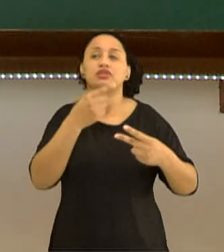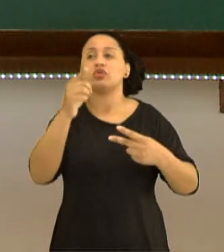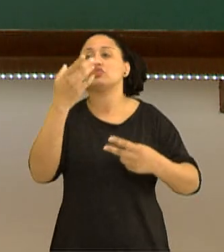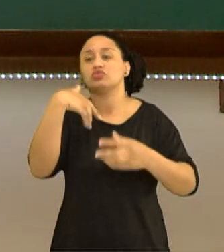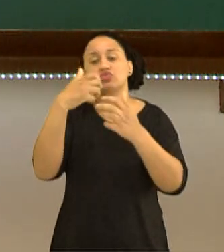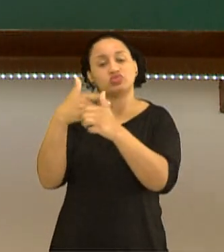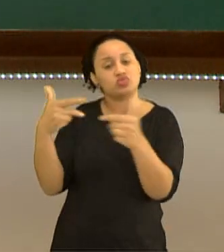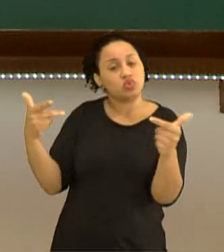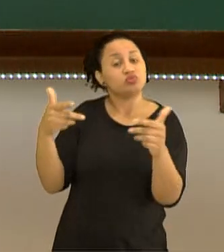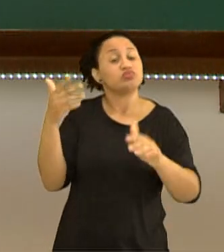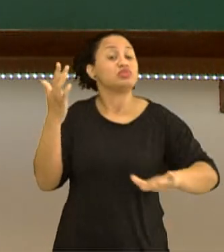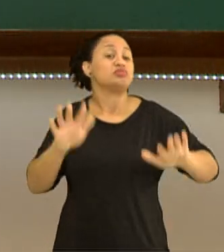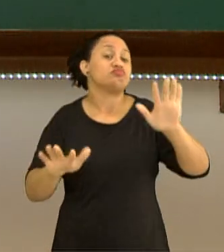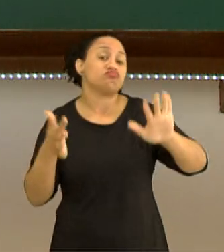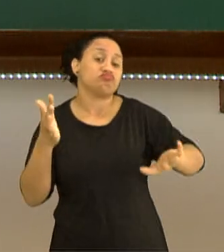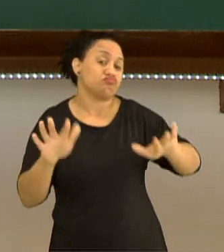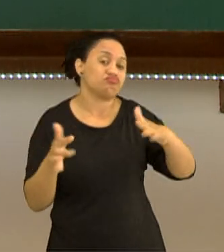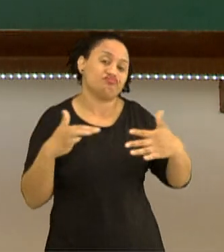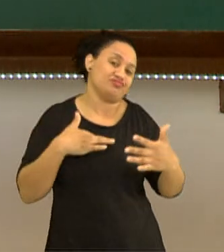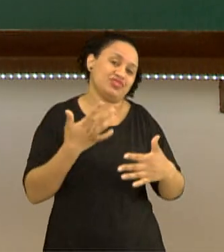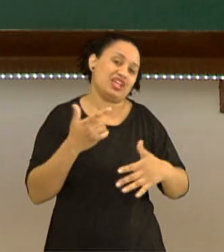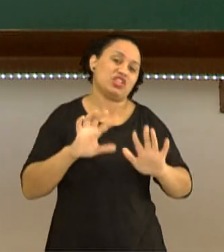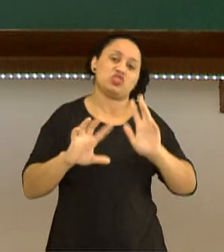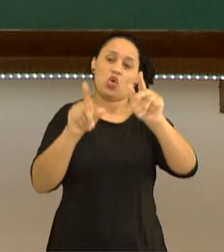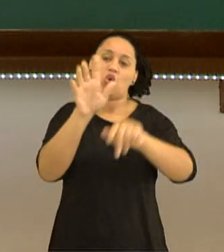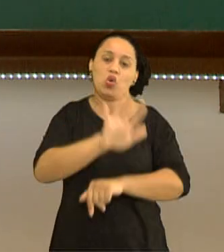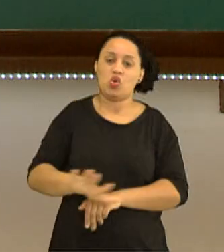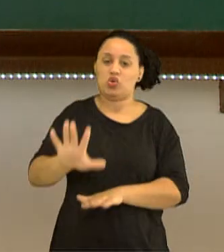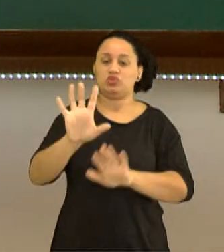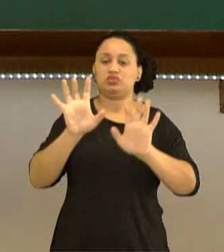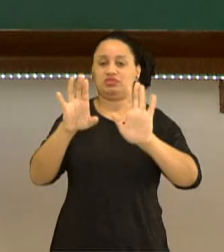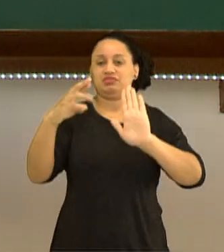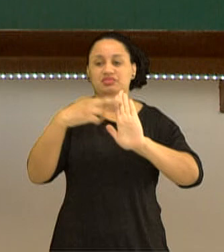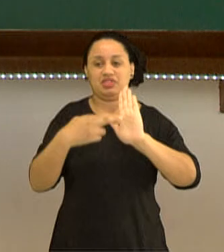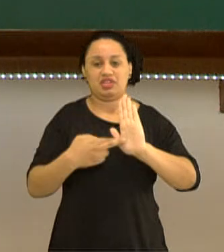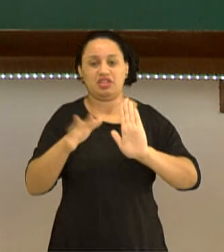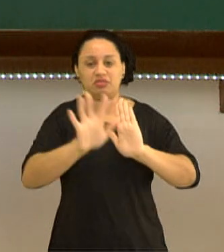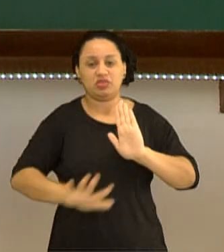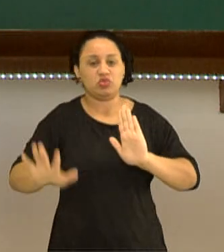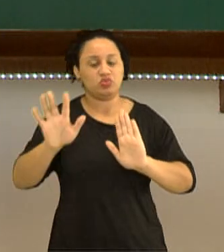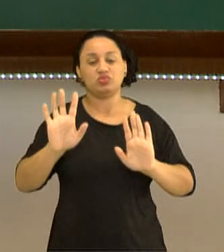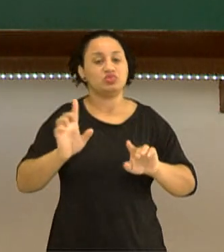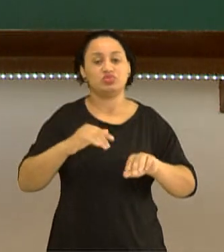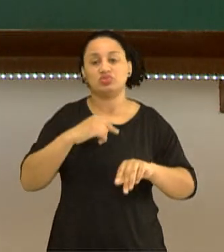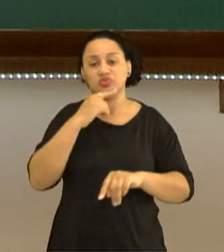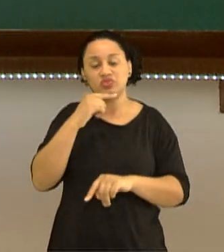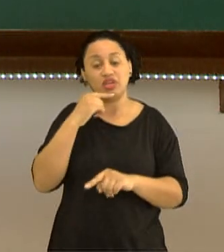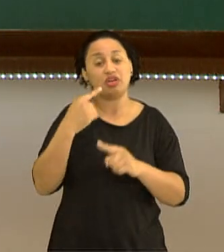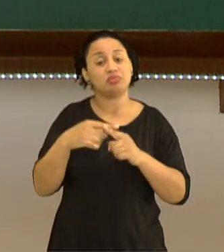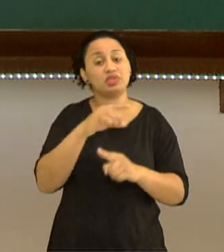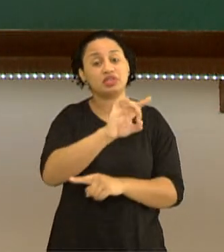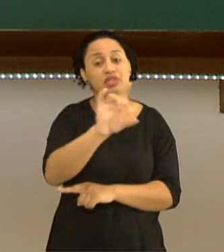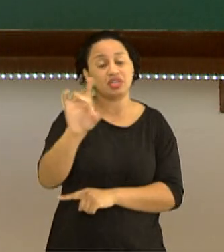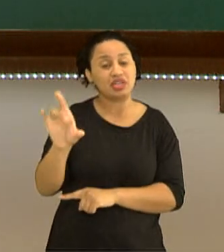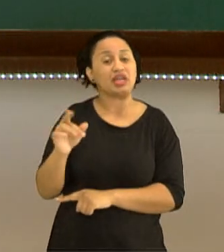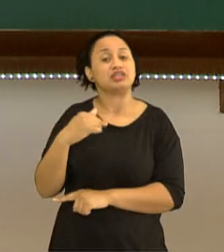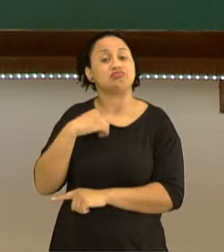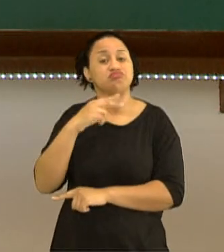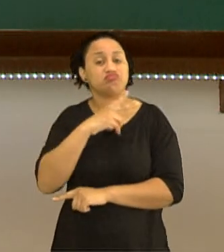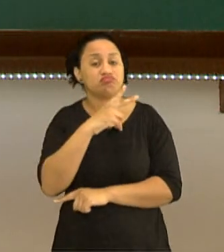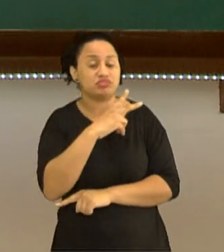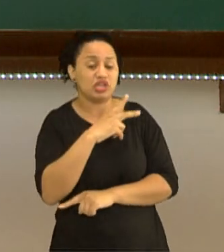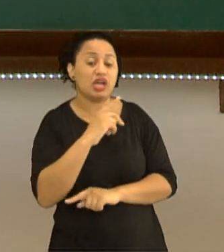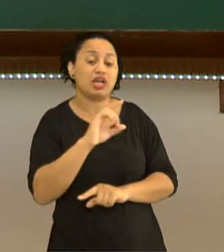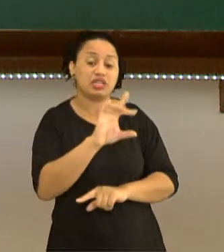Enfim, isso é muito relativo, não dá para generalizar, porque cada ser humano é individual, cada corpo